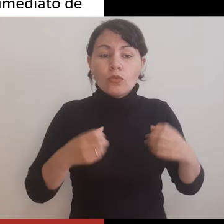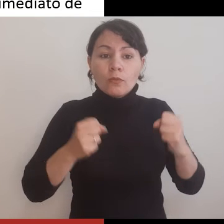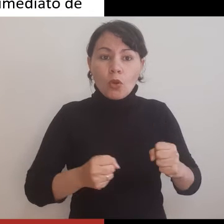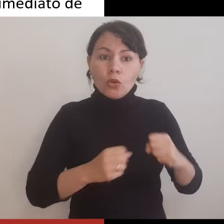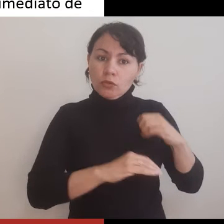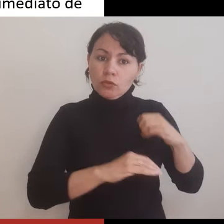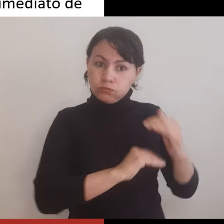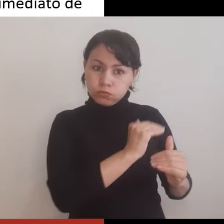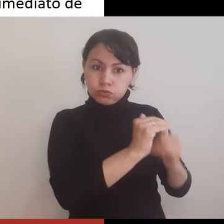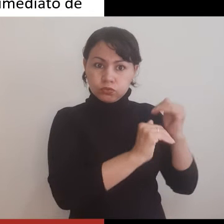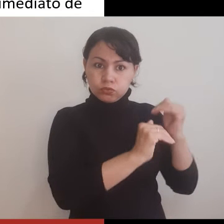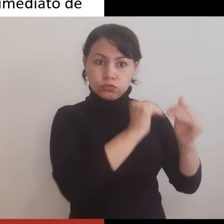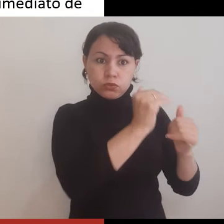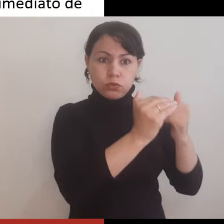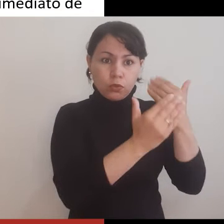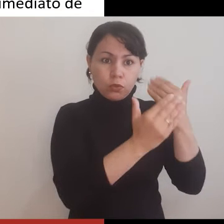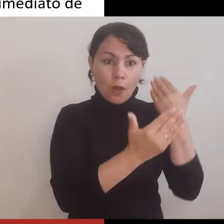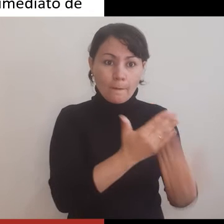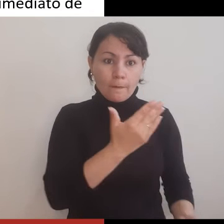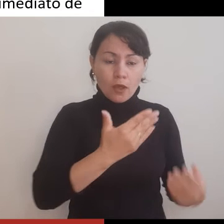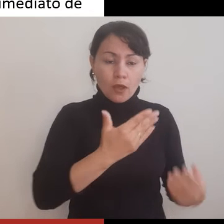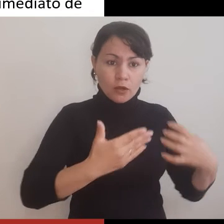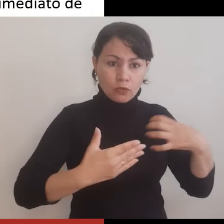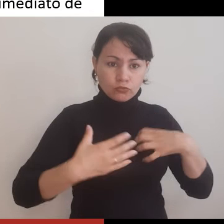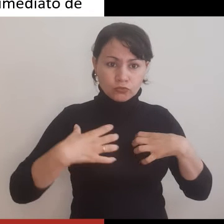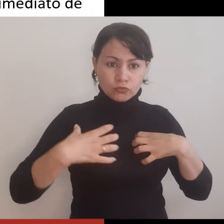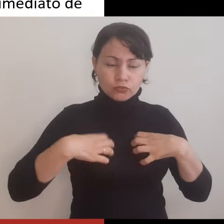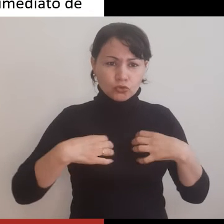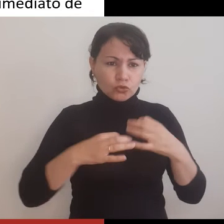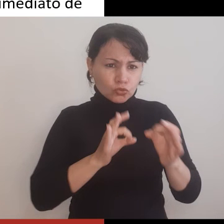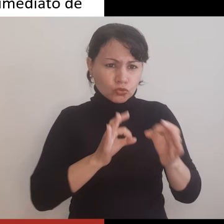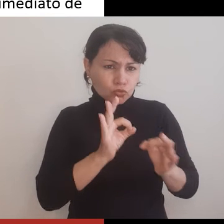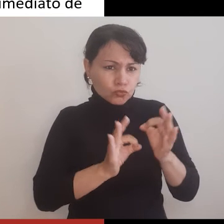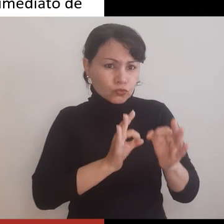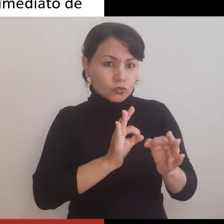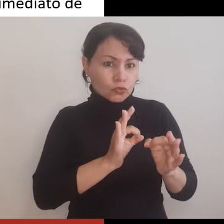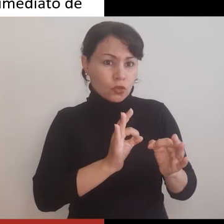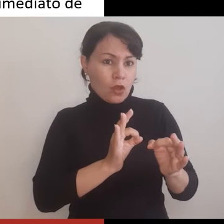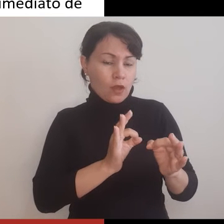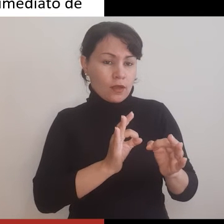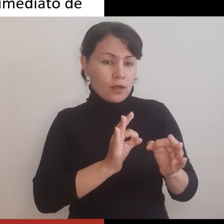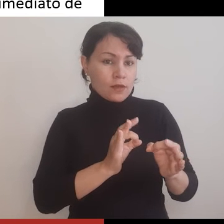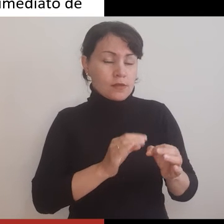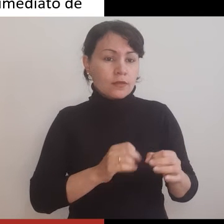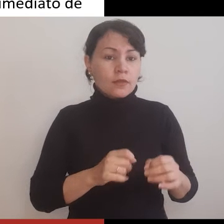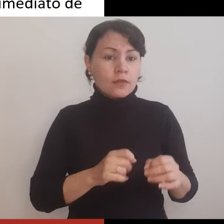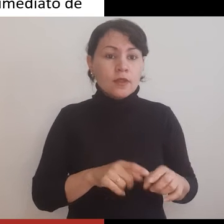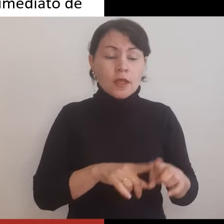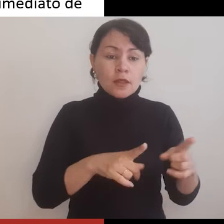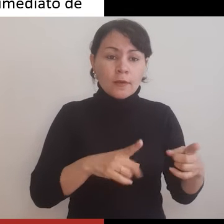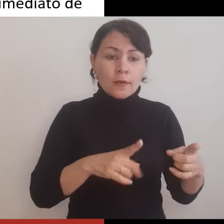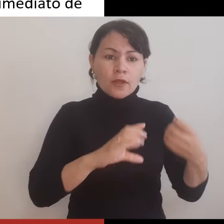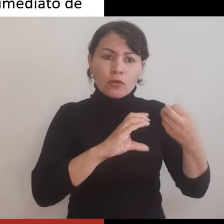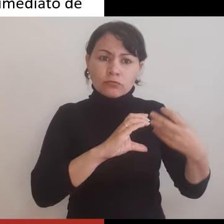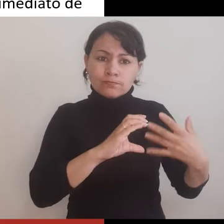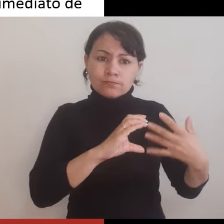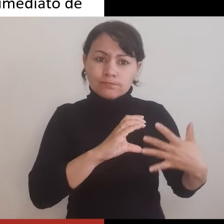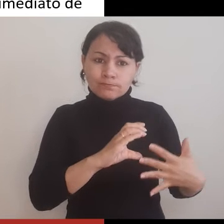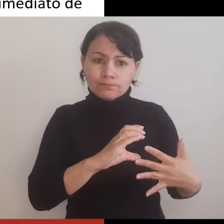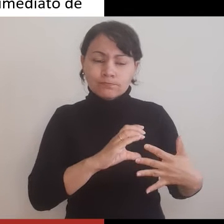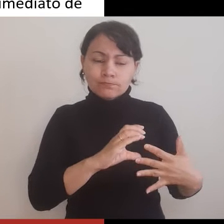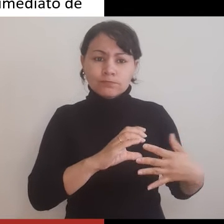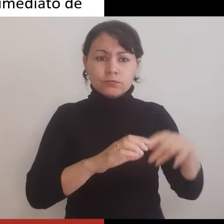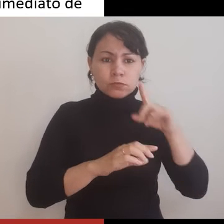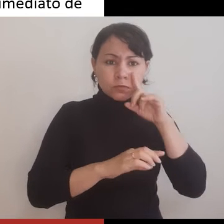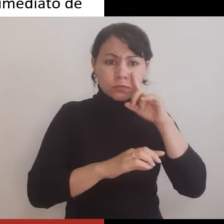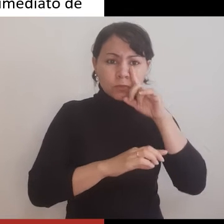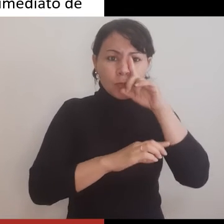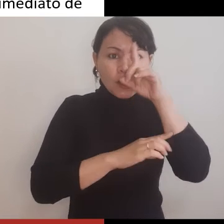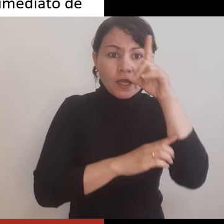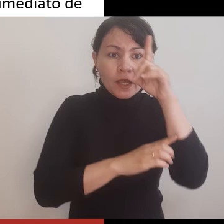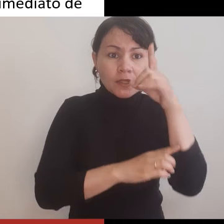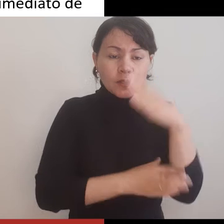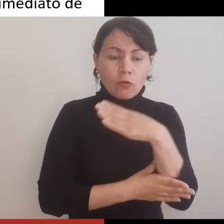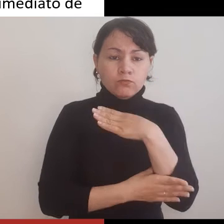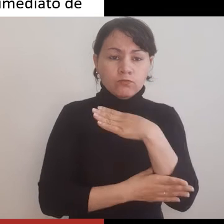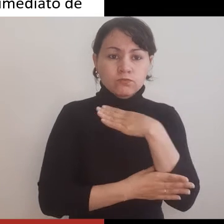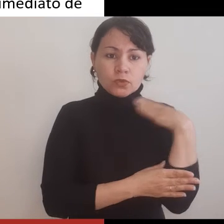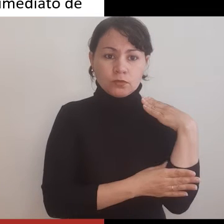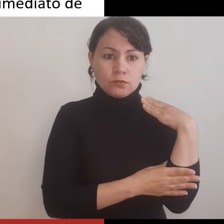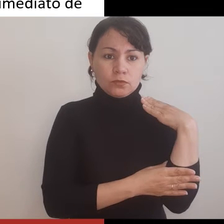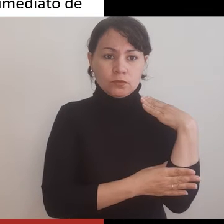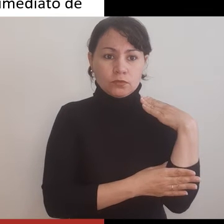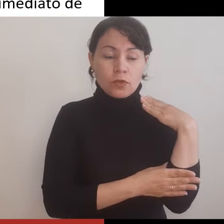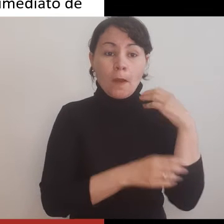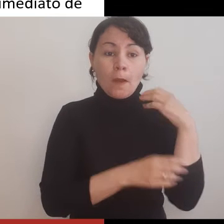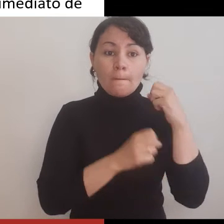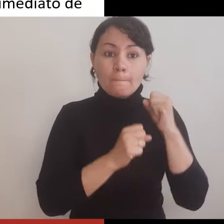desenvolver falências agudas de órgãos, porém, tem um caráter de ameaça imediata à vida.